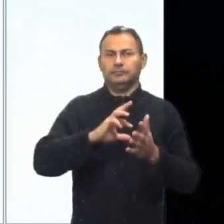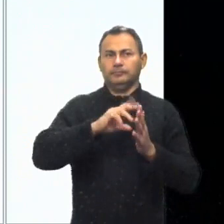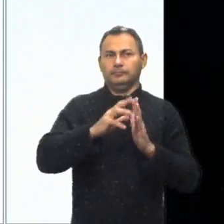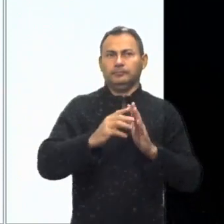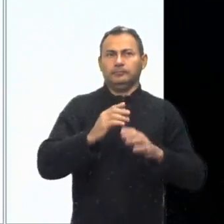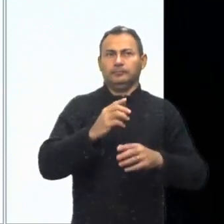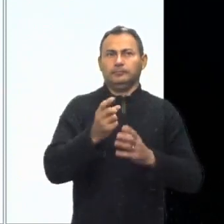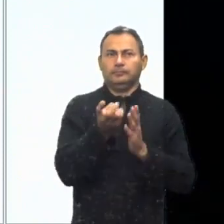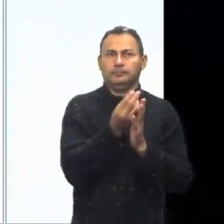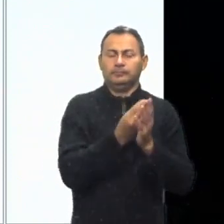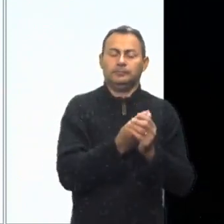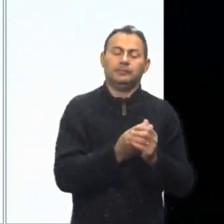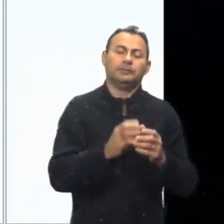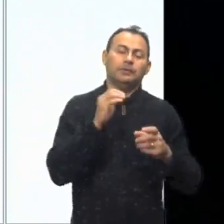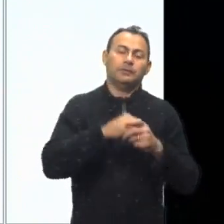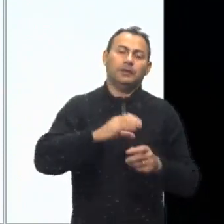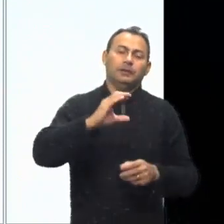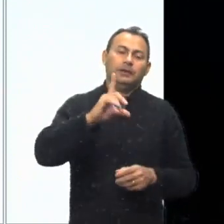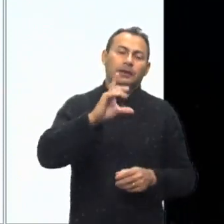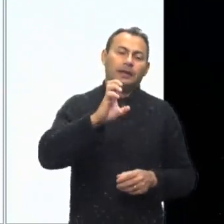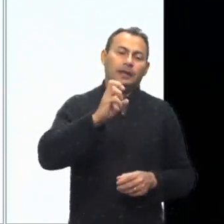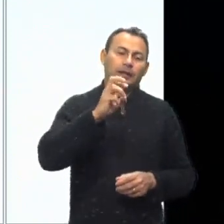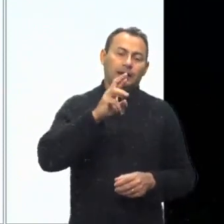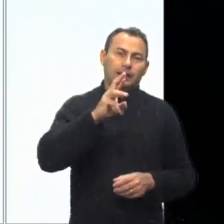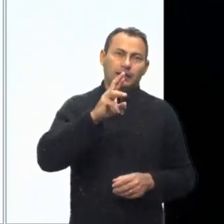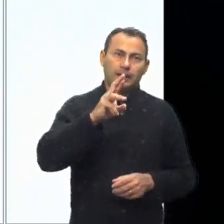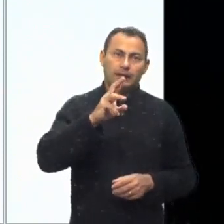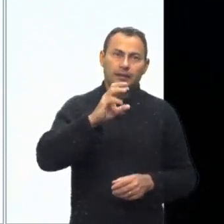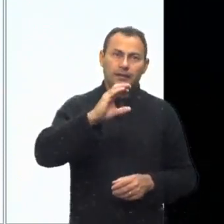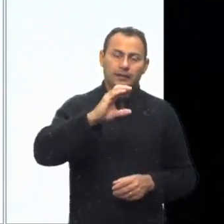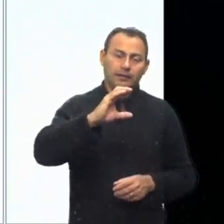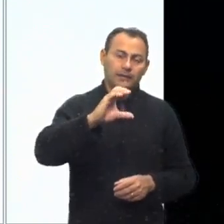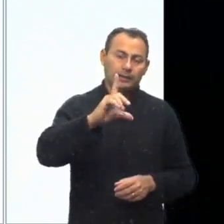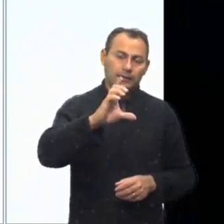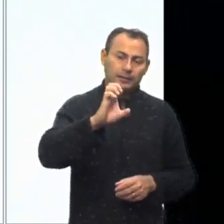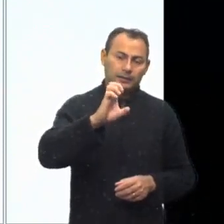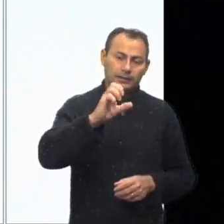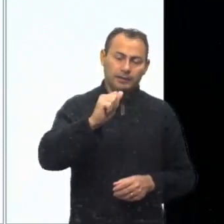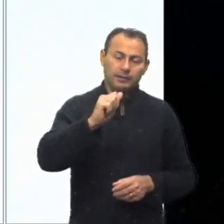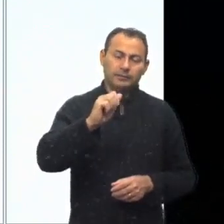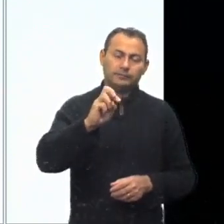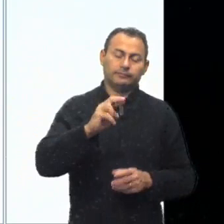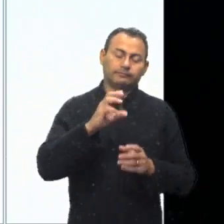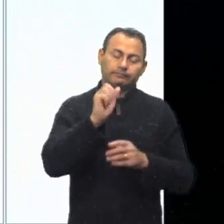variáveis, eu posso dar um comando clear. Então, eu limpei tudo, voltei ao estado inicial.